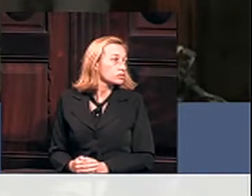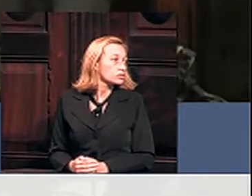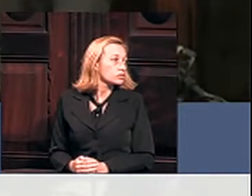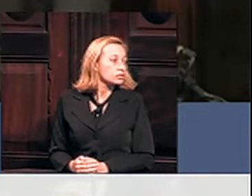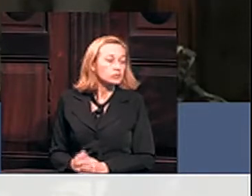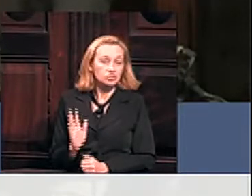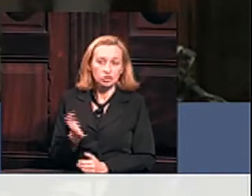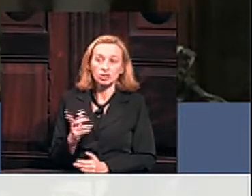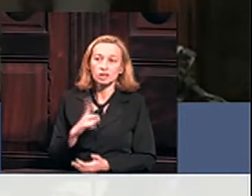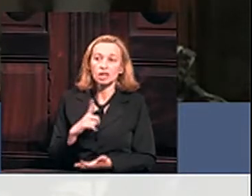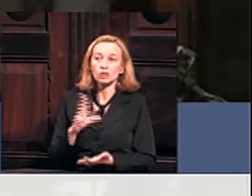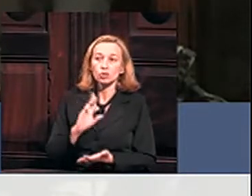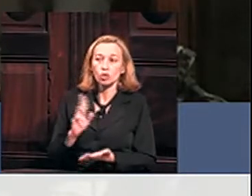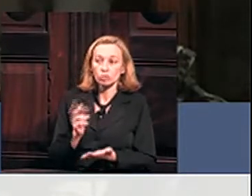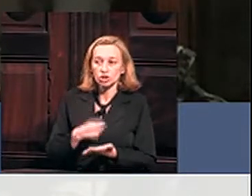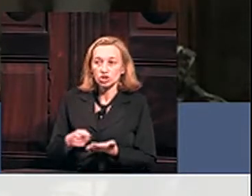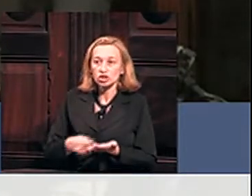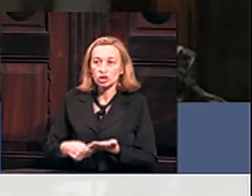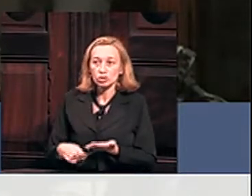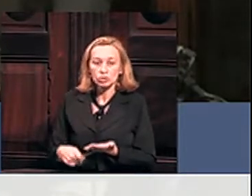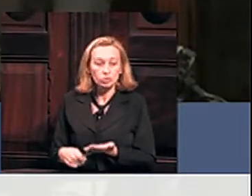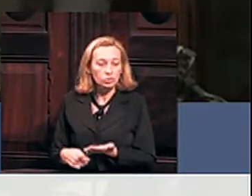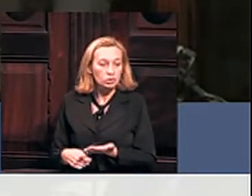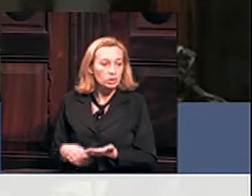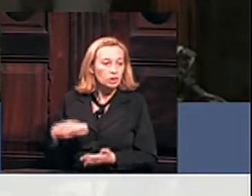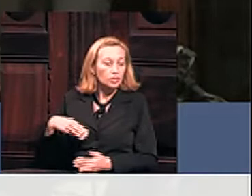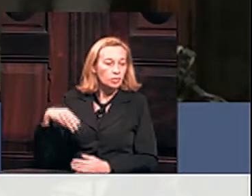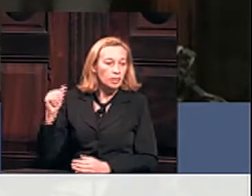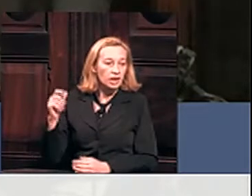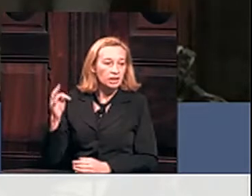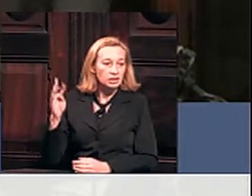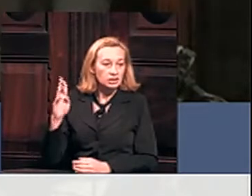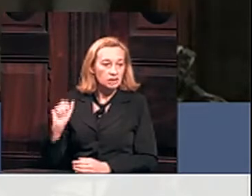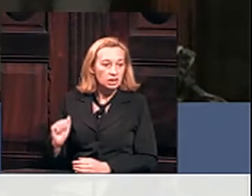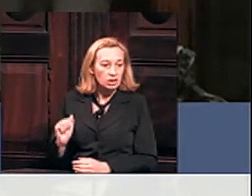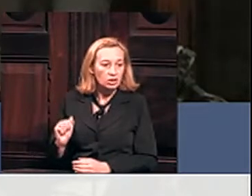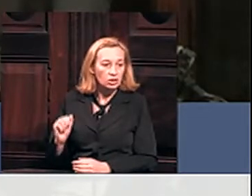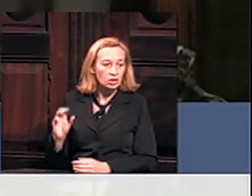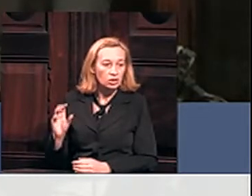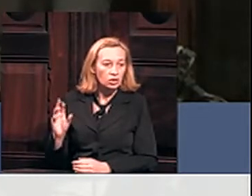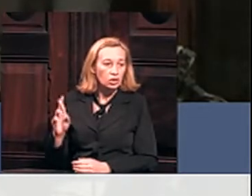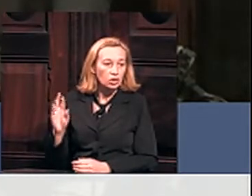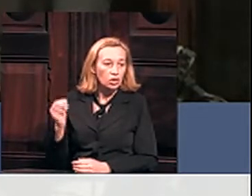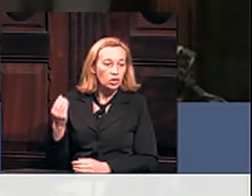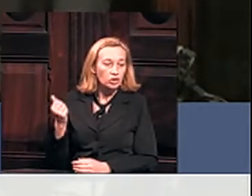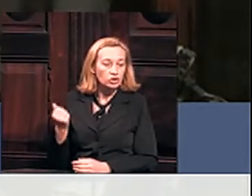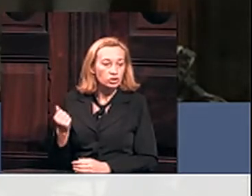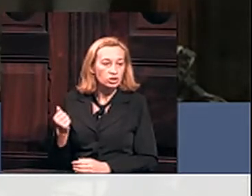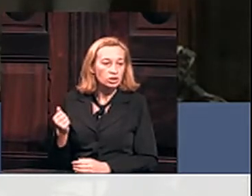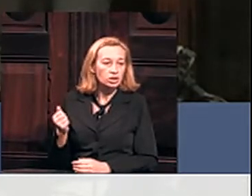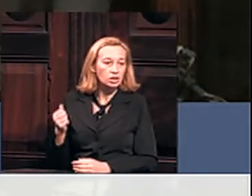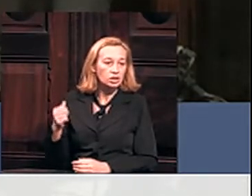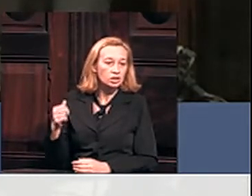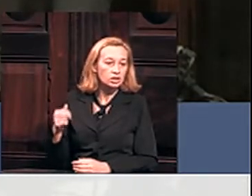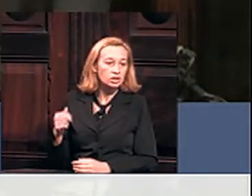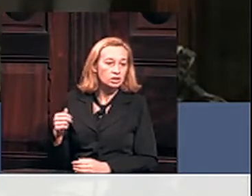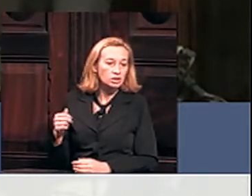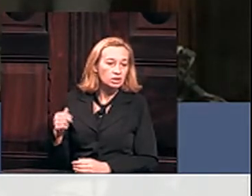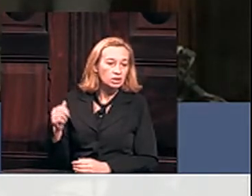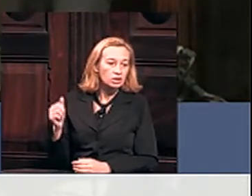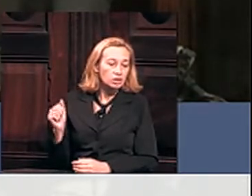inscritos. Deputado Zaqueu, Marta Rocha, Tio Carlos, Pedro Fernandes, Nivaldo Molina, Luiz Paulo, Geraldo Moreira...